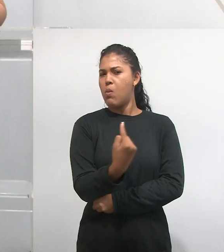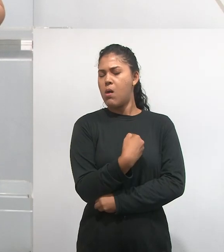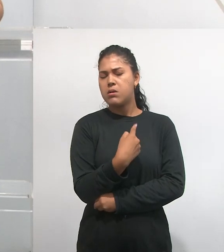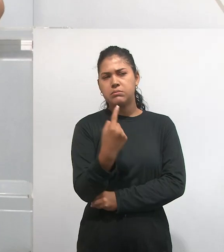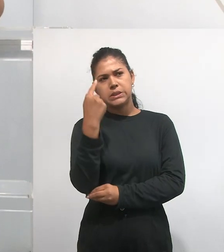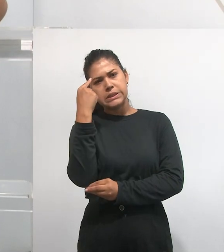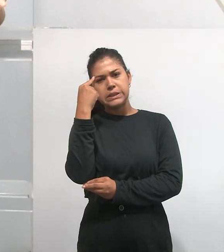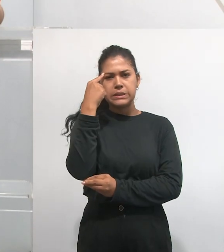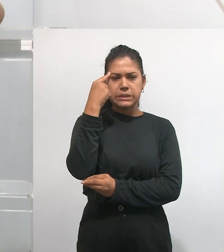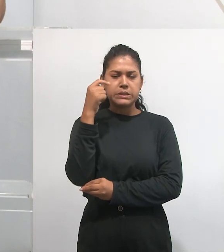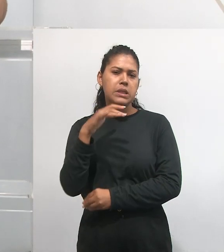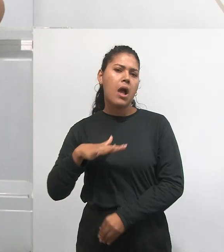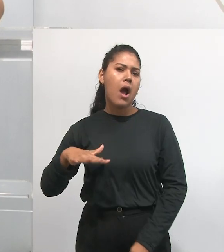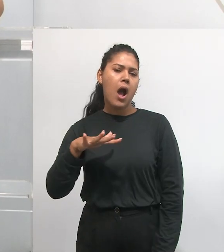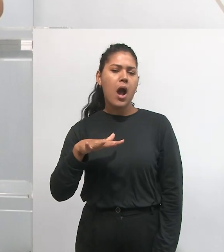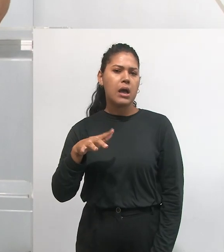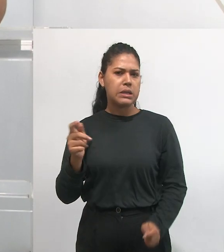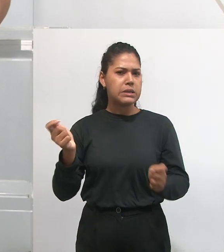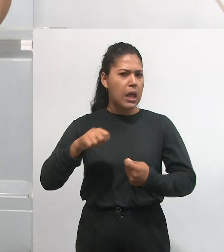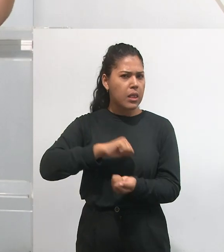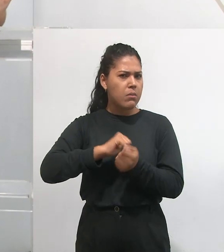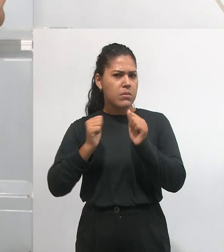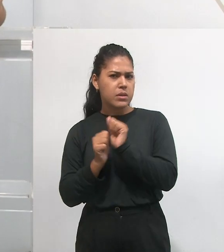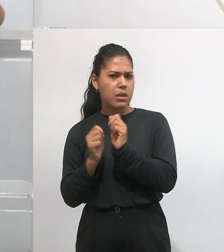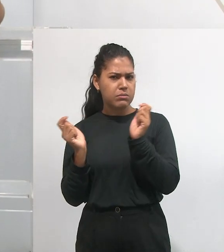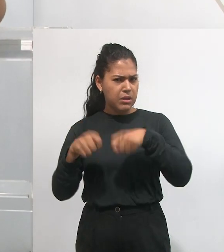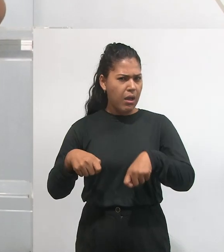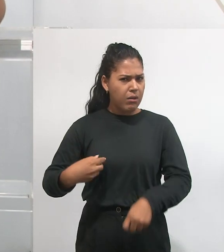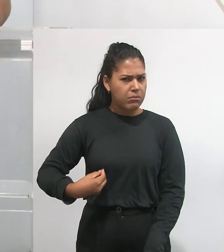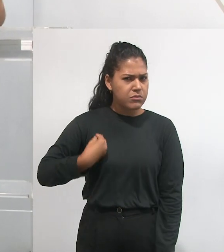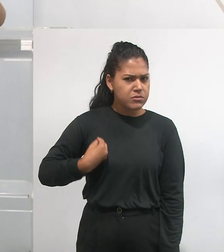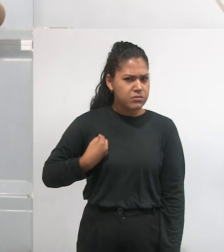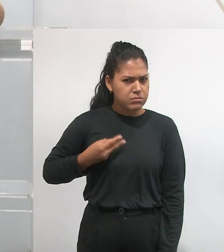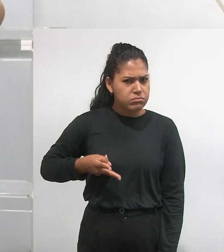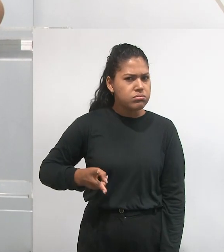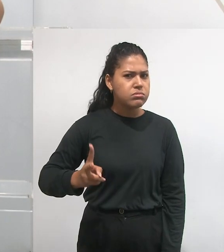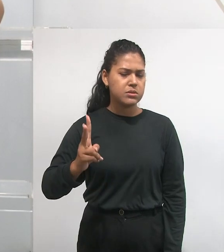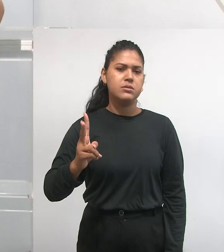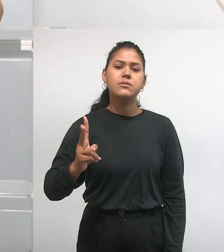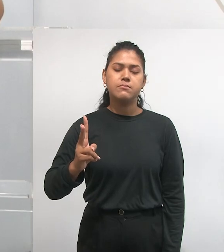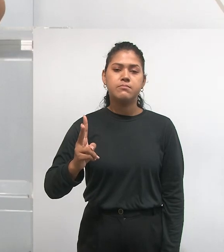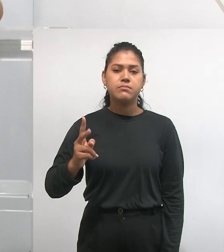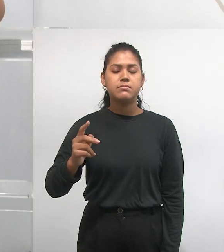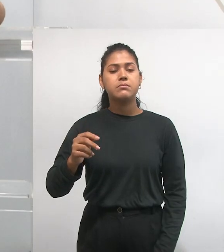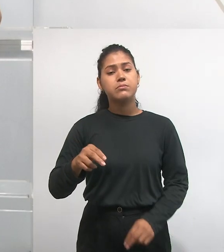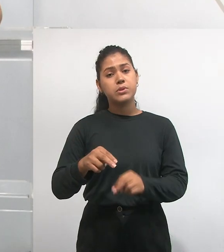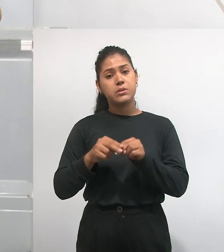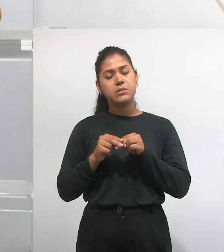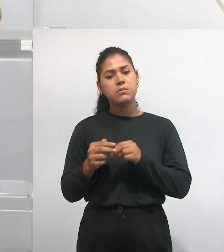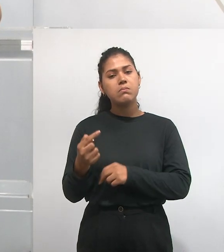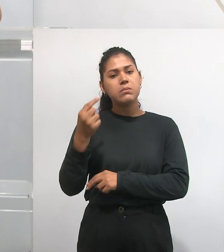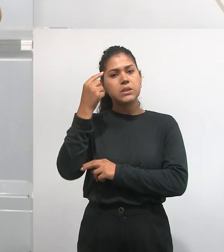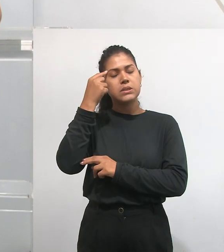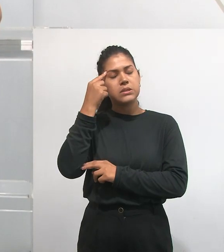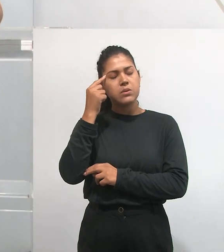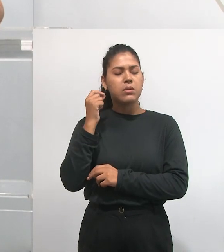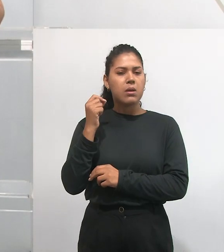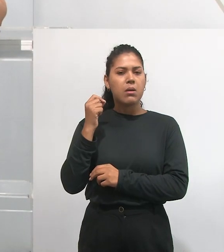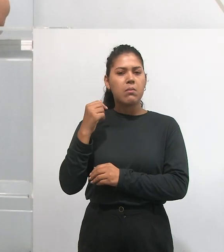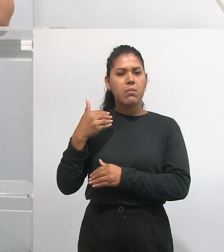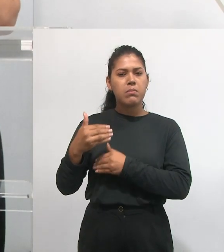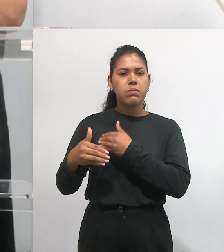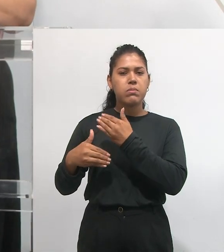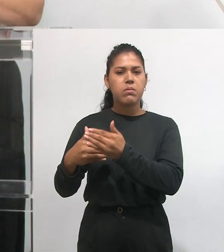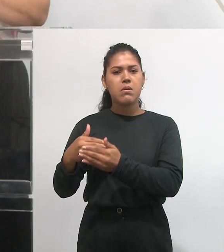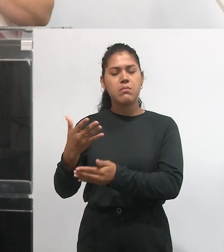iríamos nos adaptar? Como que nós iríamos sobreviver? Para isso, tentando entender como é esse processo, eu